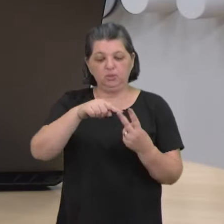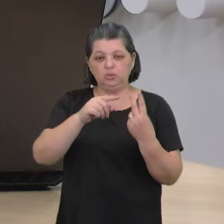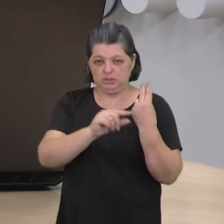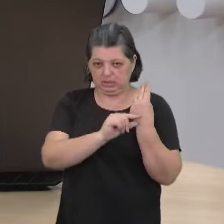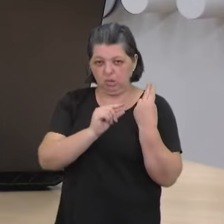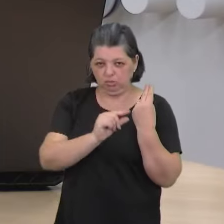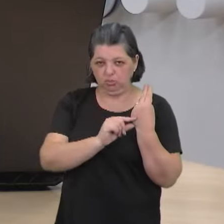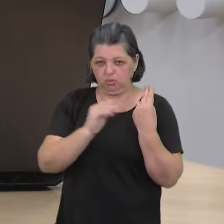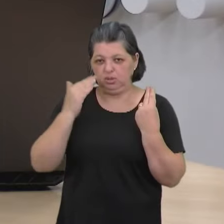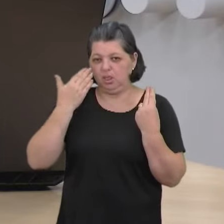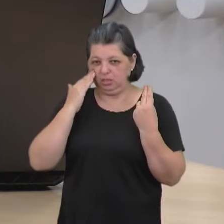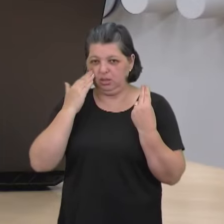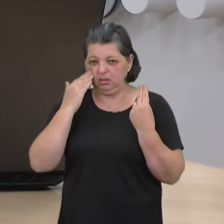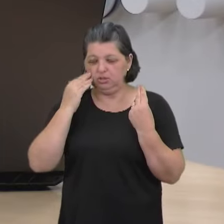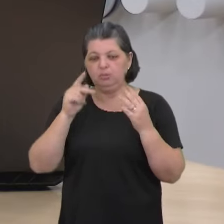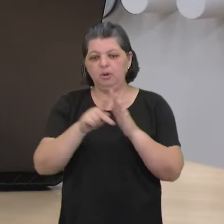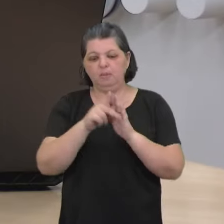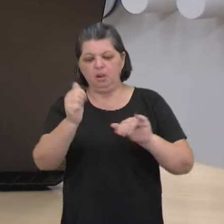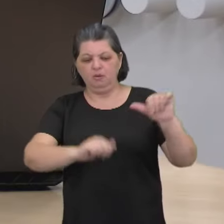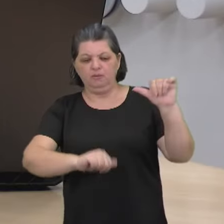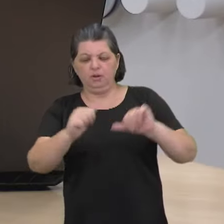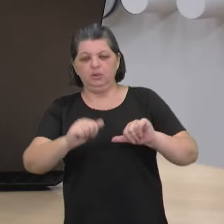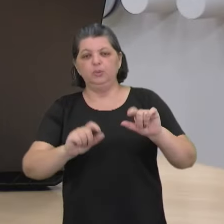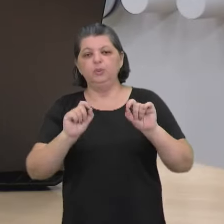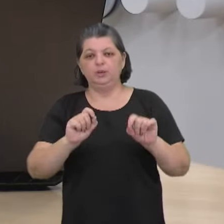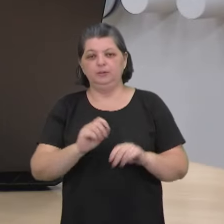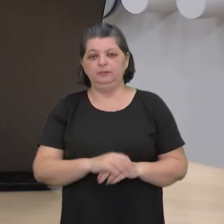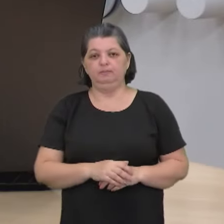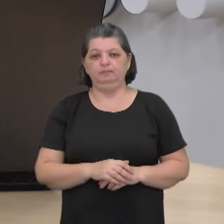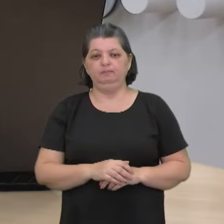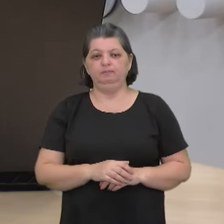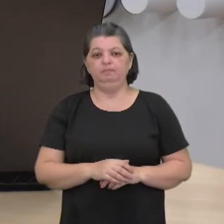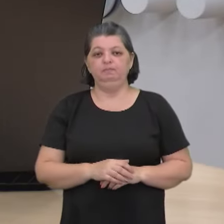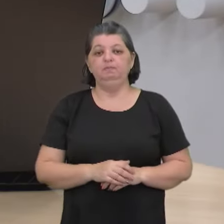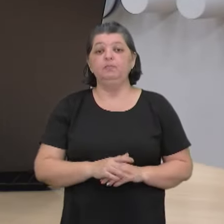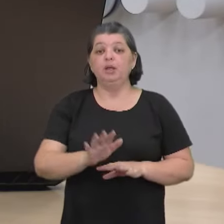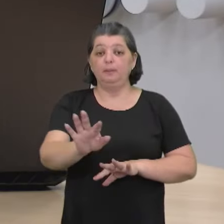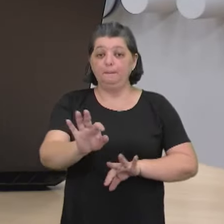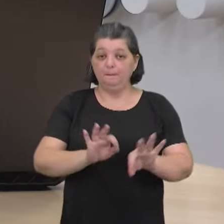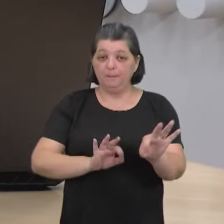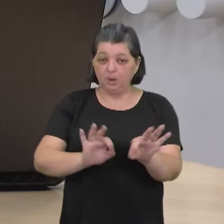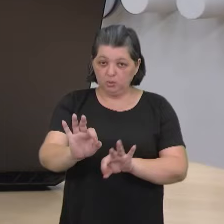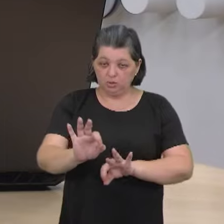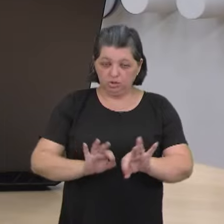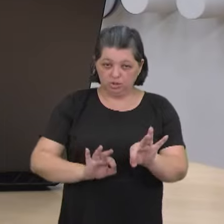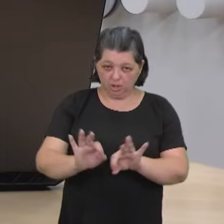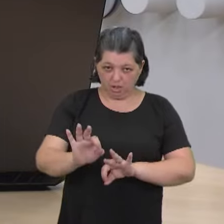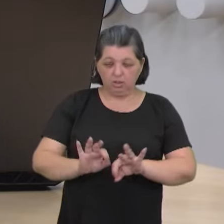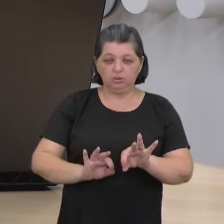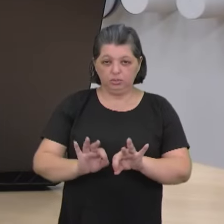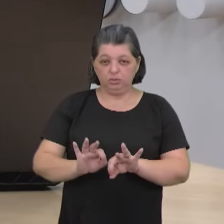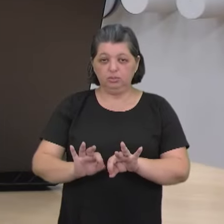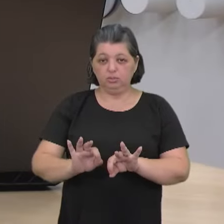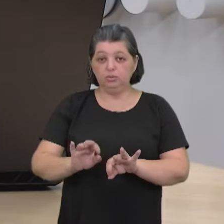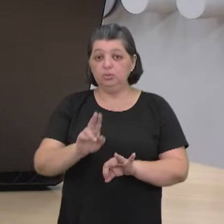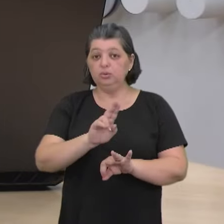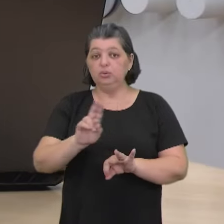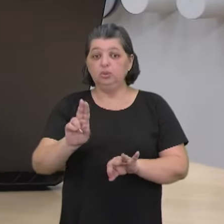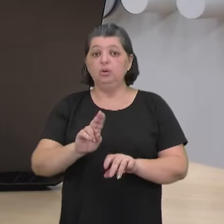sua interpretação, na sua análise, fazem parte de um certo projeto, que eles chamam de projeto